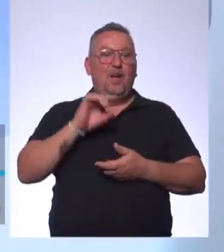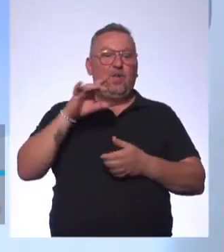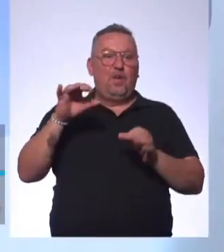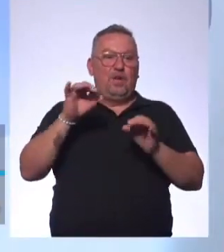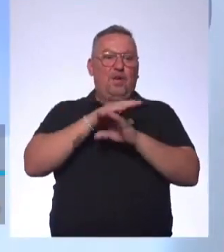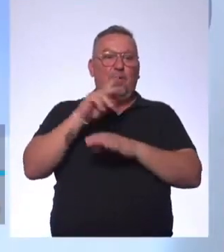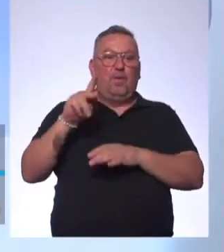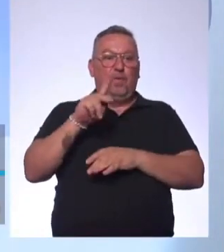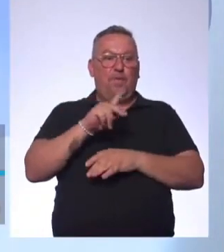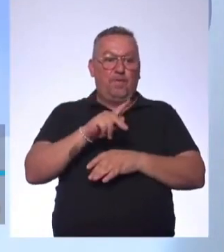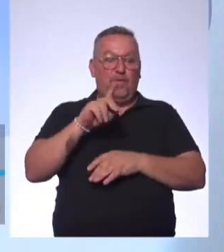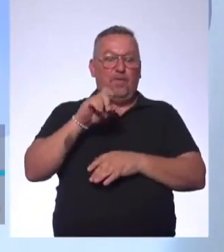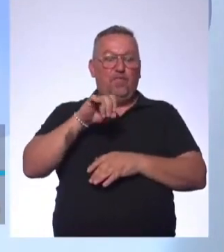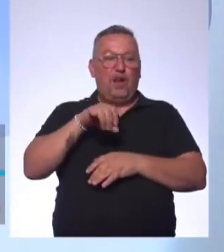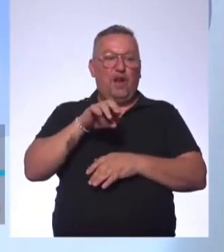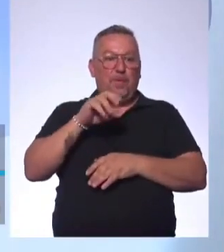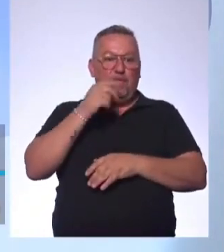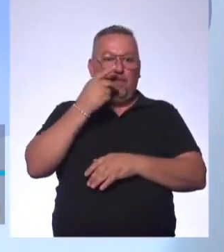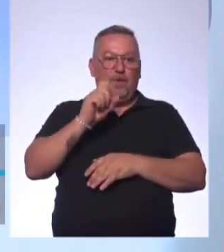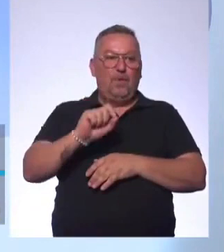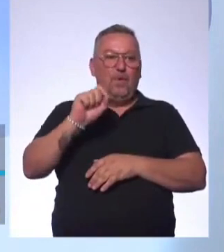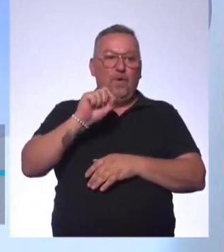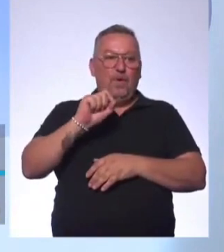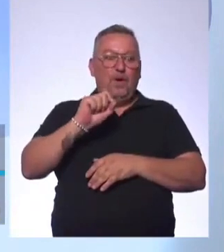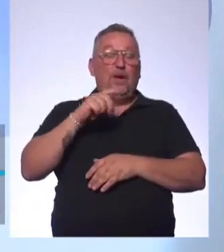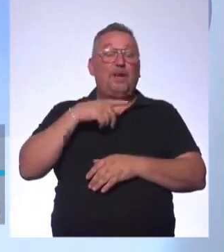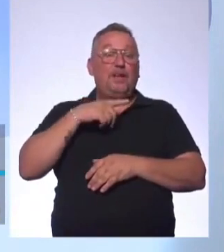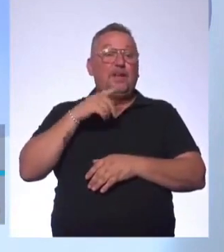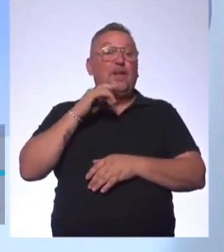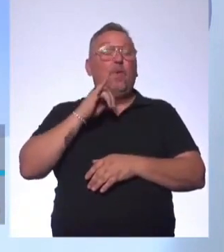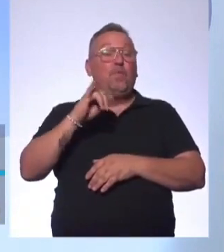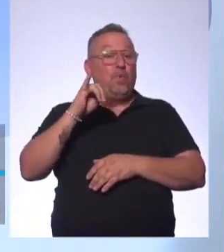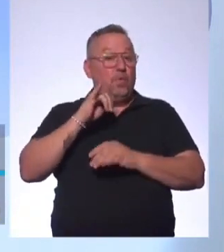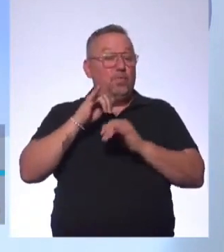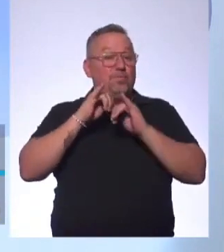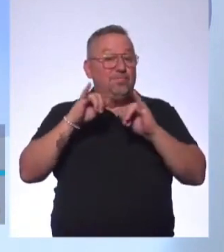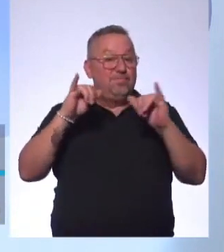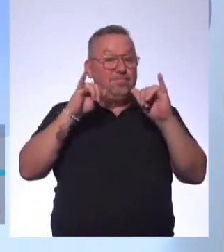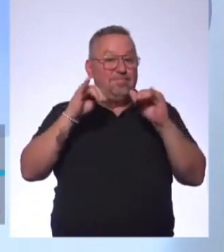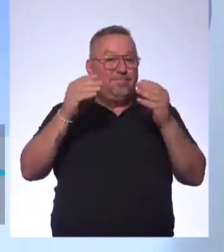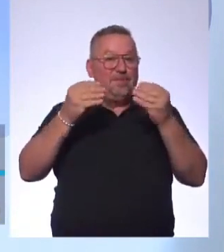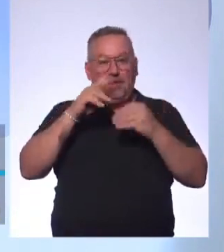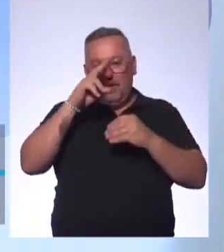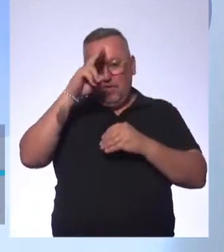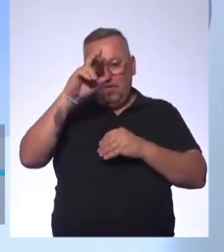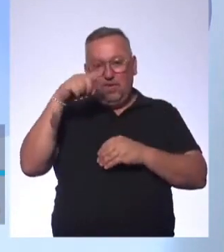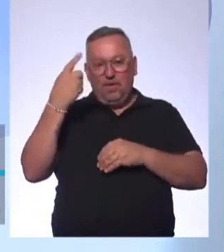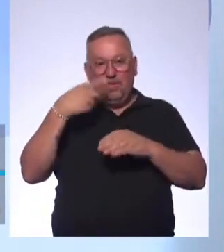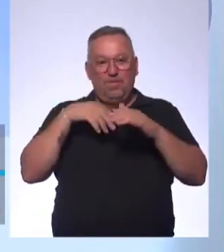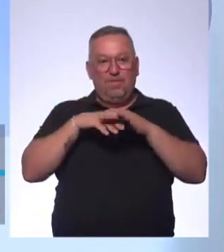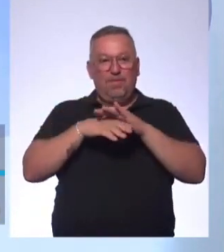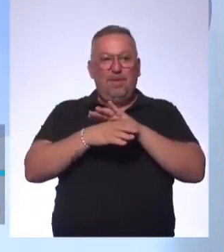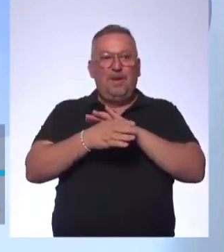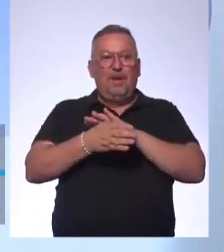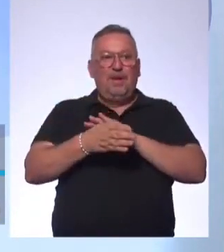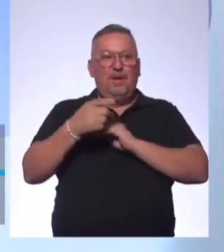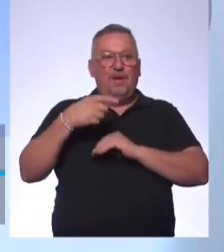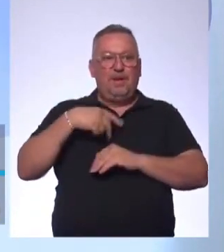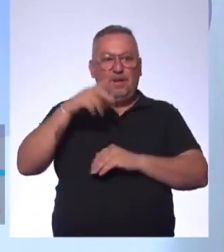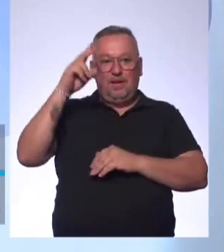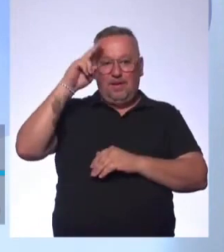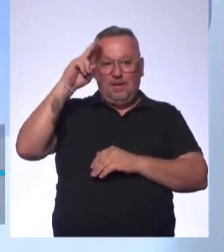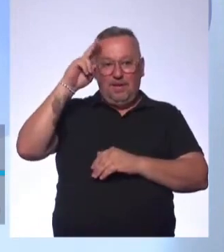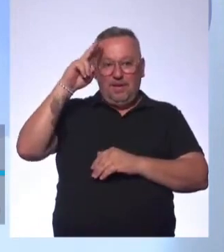terminar do professor de Jarbas, que ele falou, né, que são ditos populares que trazem a força da nossa tradição. Eu lembro de